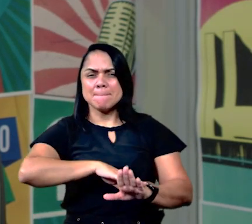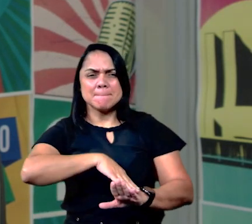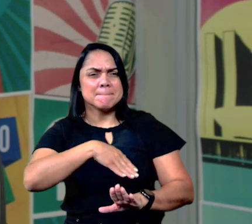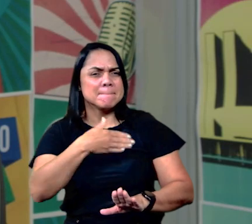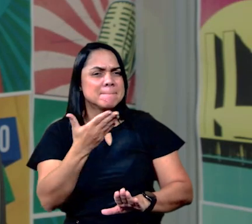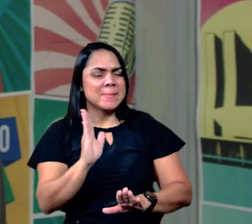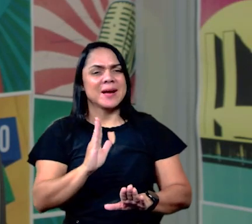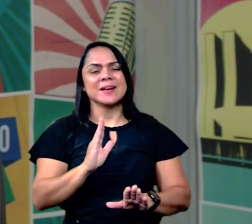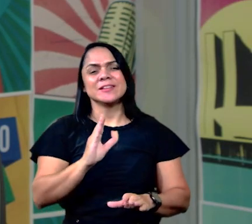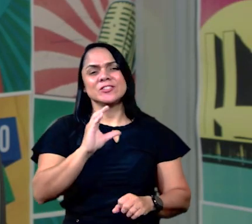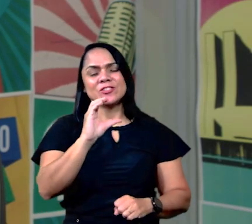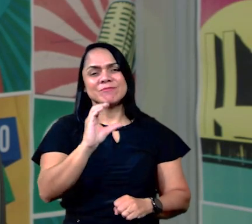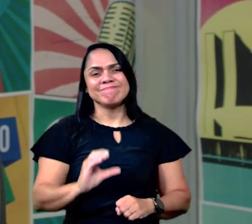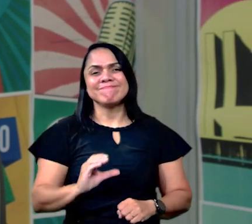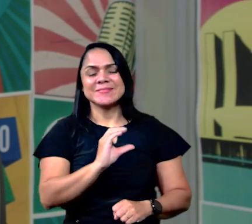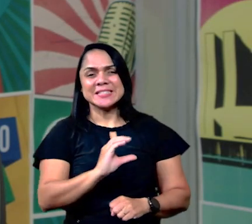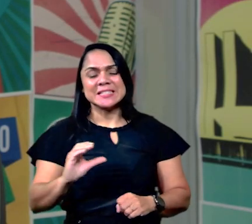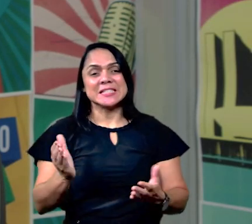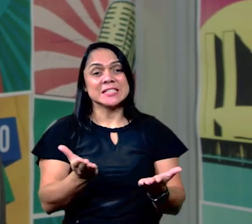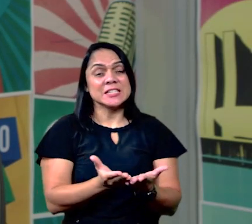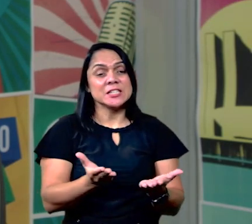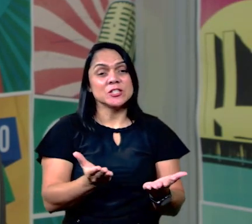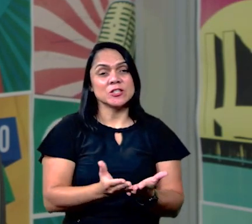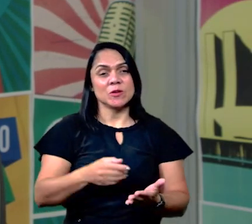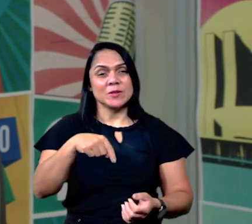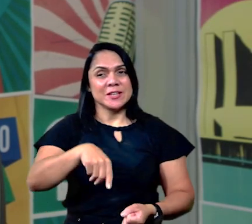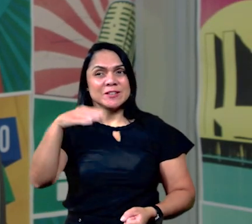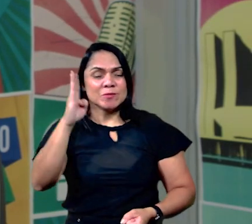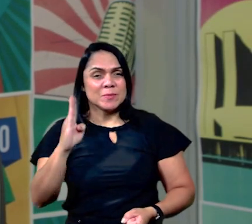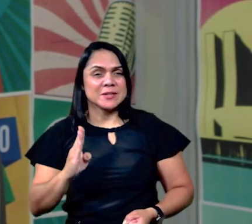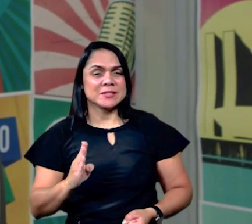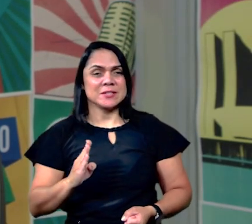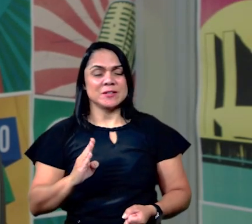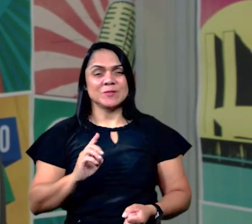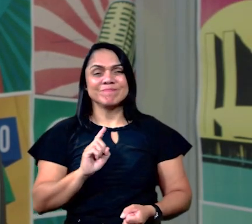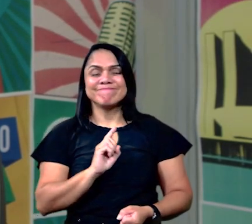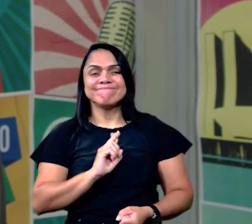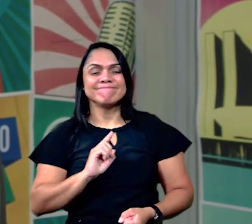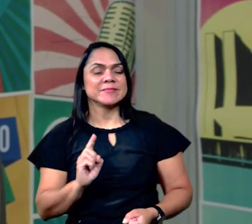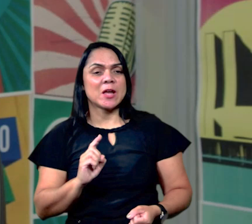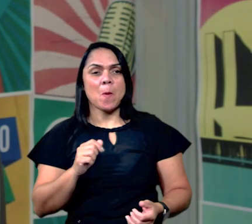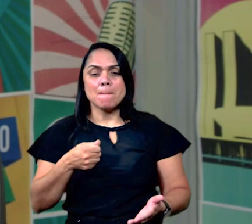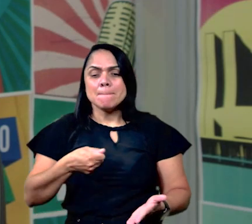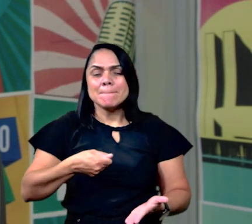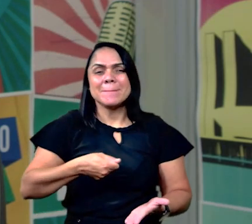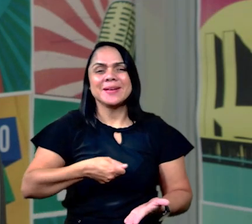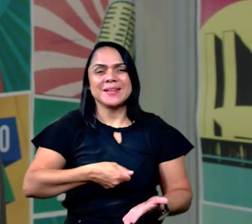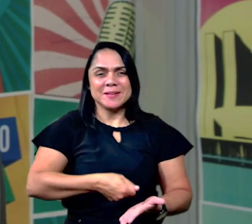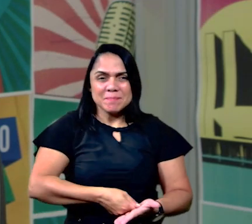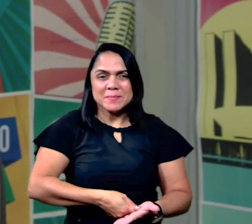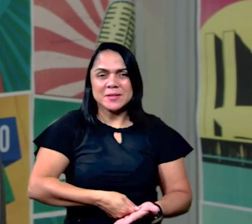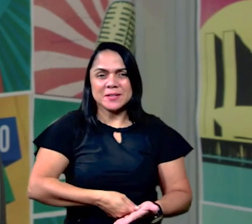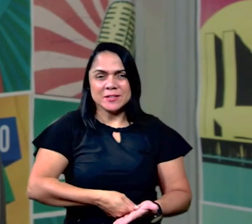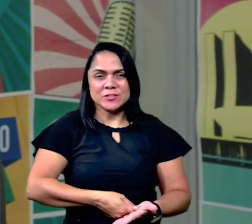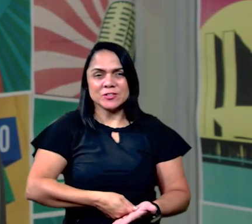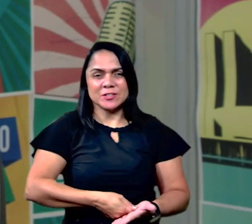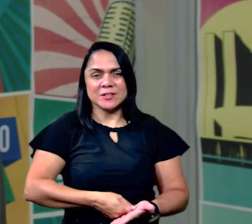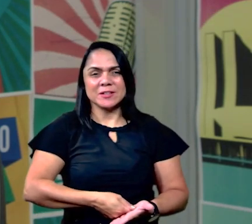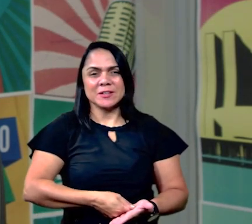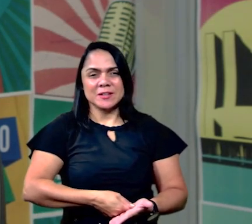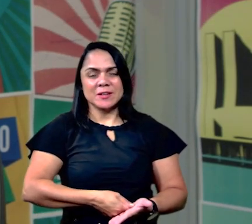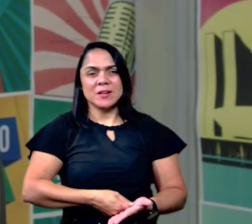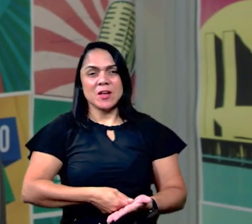autodeclarados cristãos no Brasil, não é, não permite, né, não é uma autorização para que, não